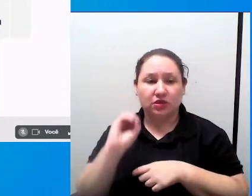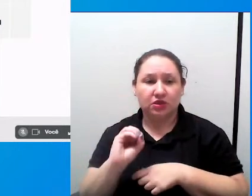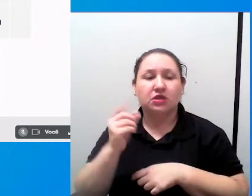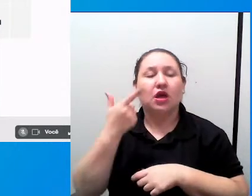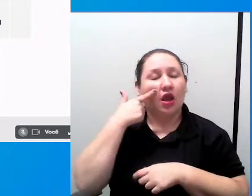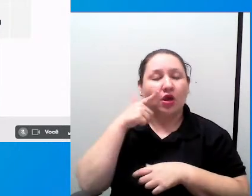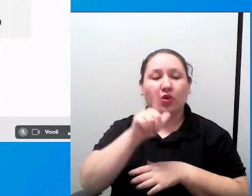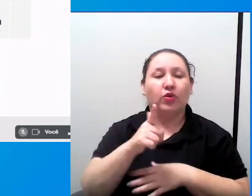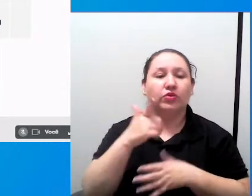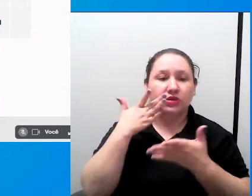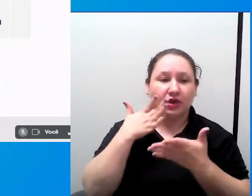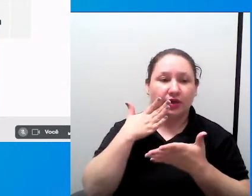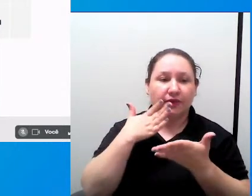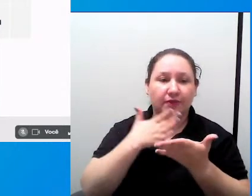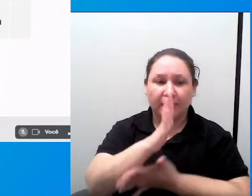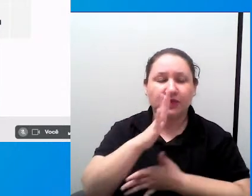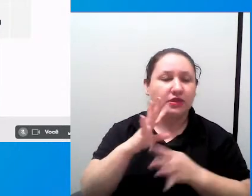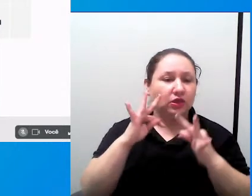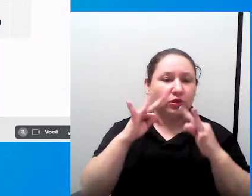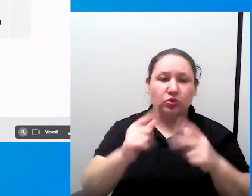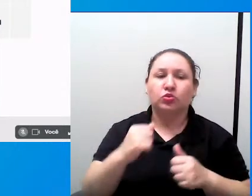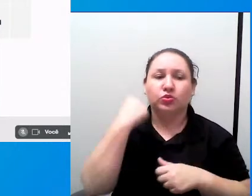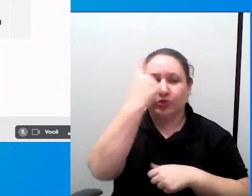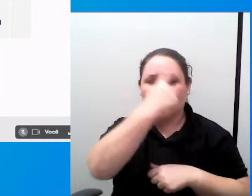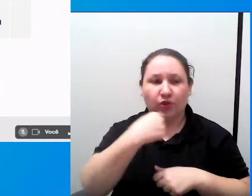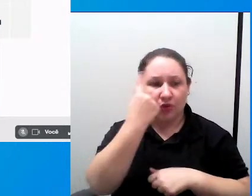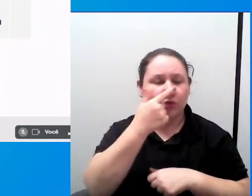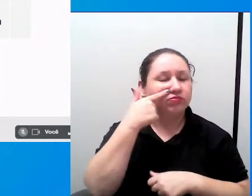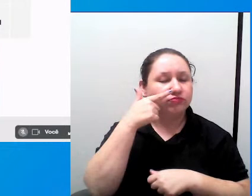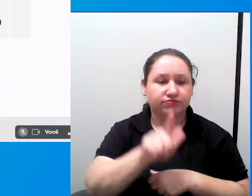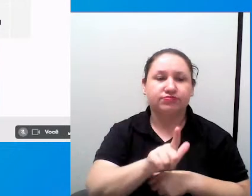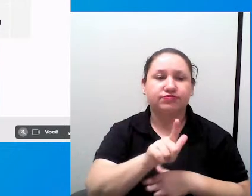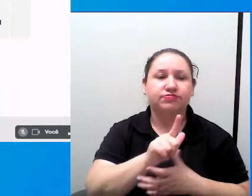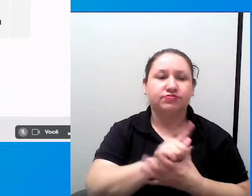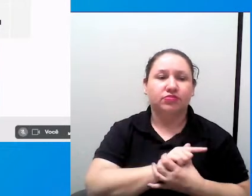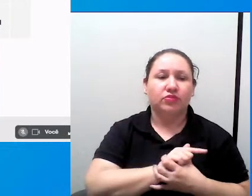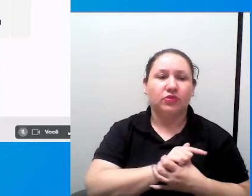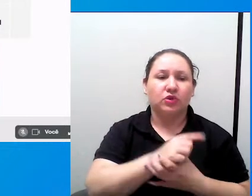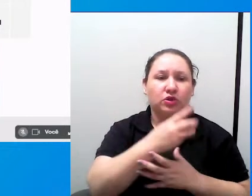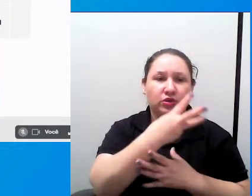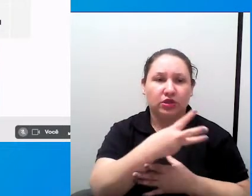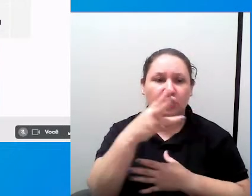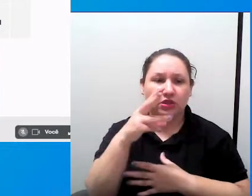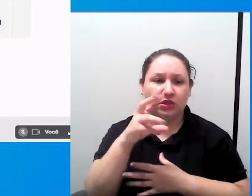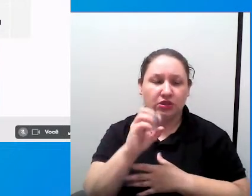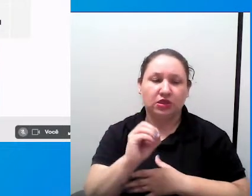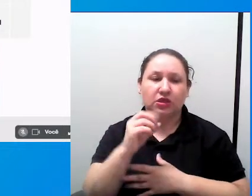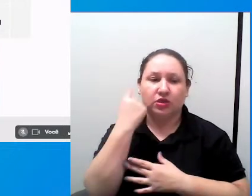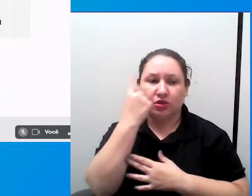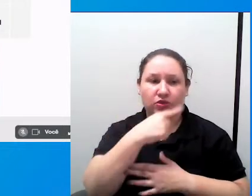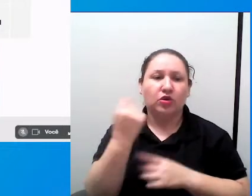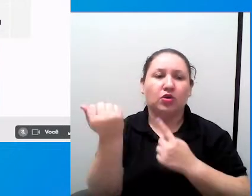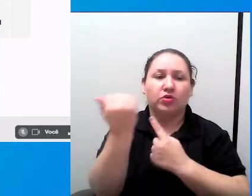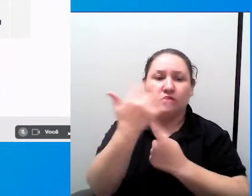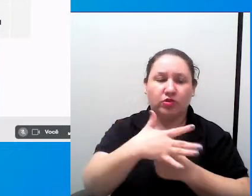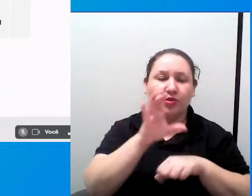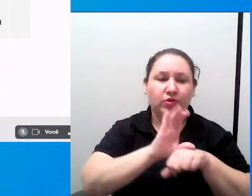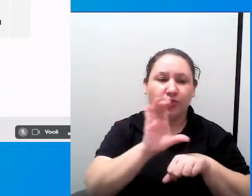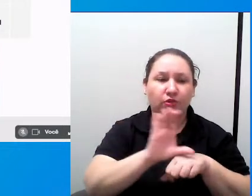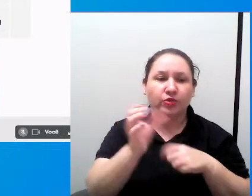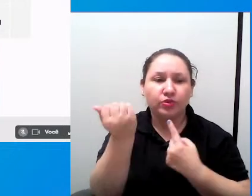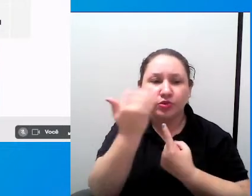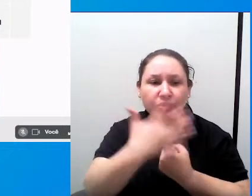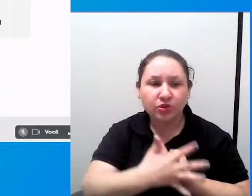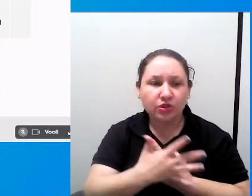consegue cumprir o requisito de 330 horas de atividade de ações de extensão,